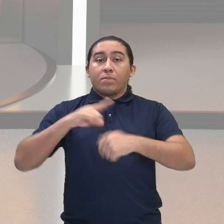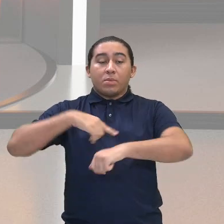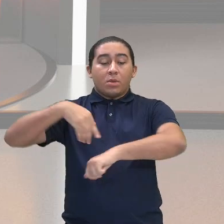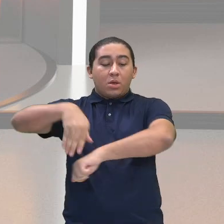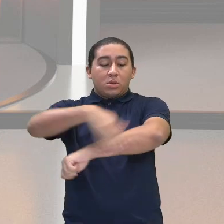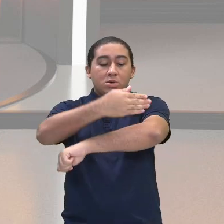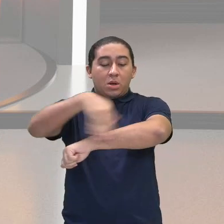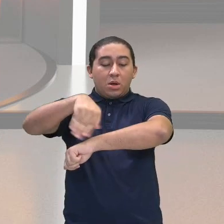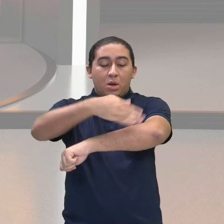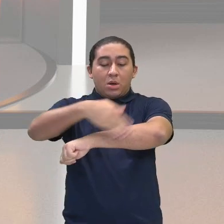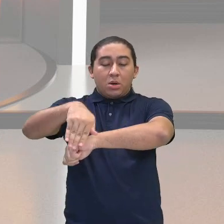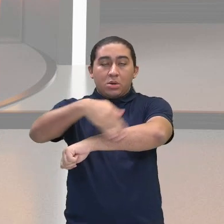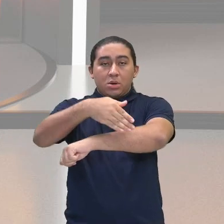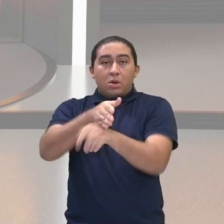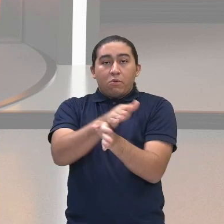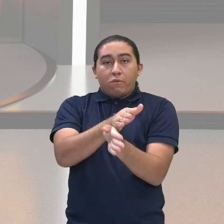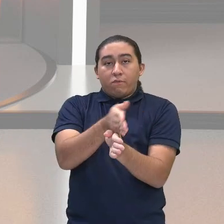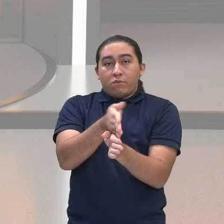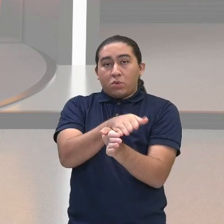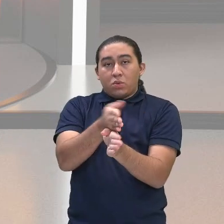intersecção entre estradas,